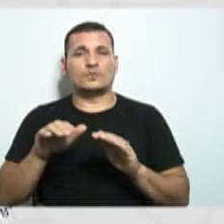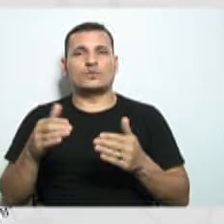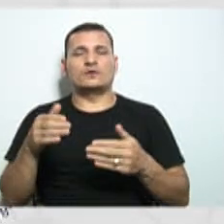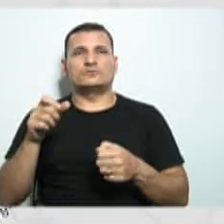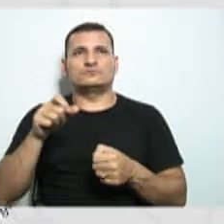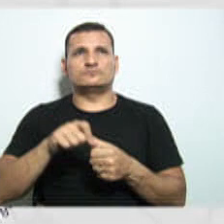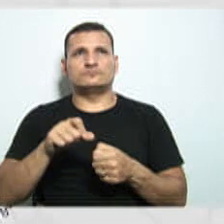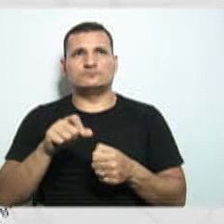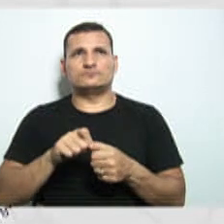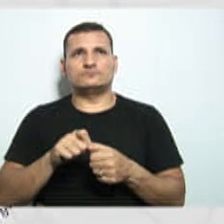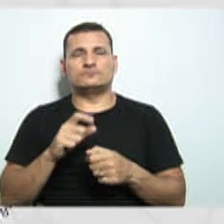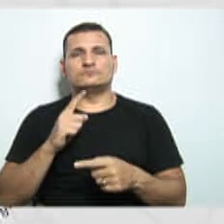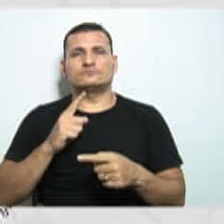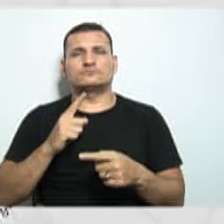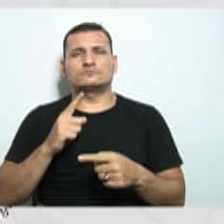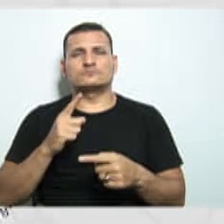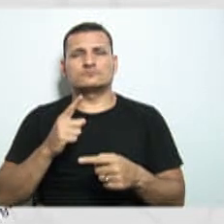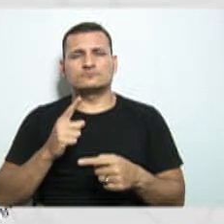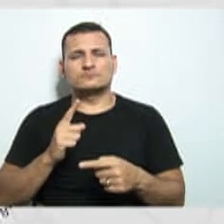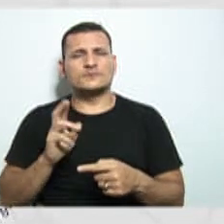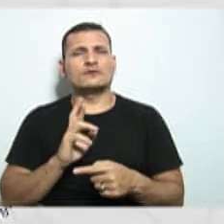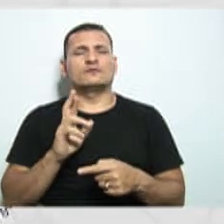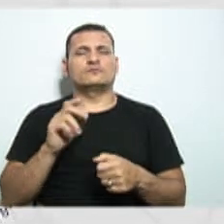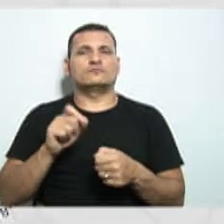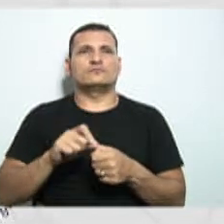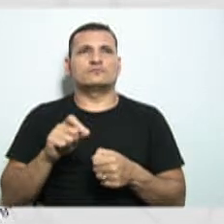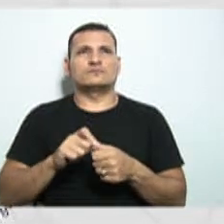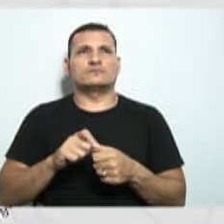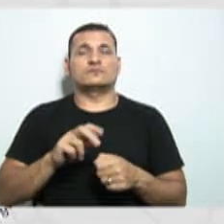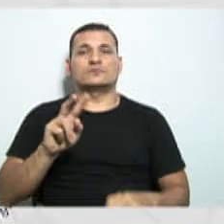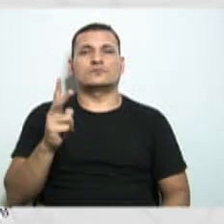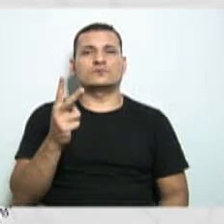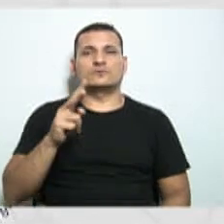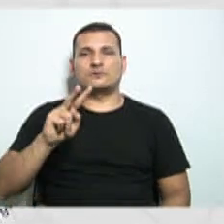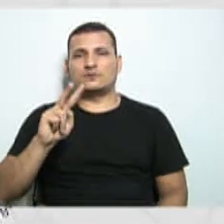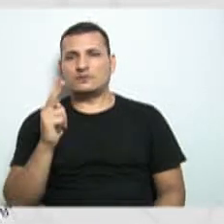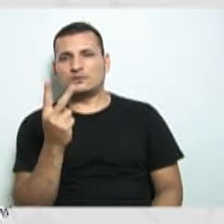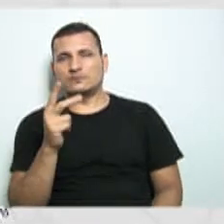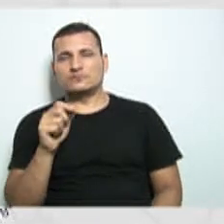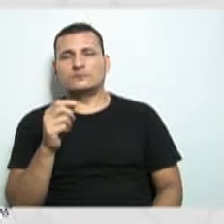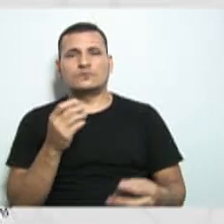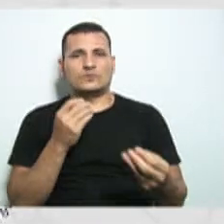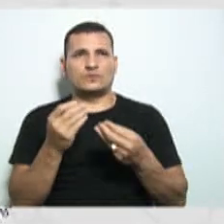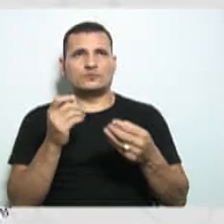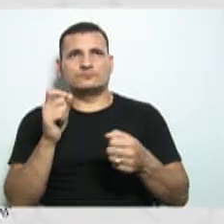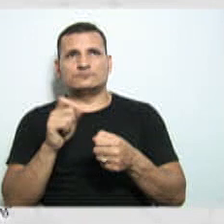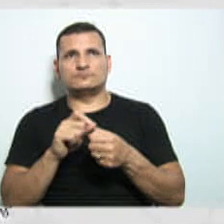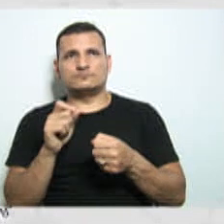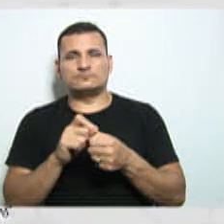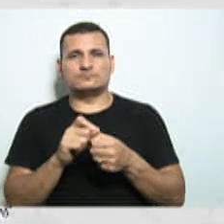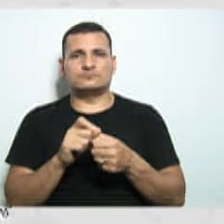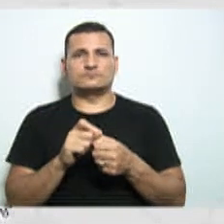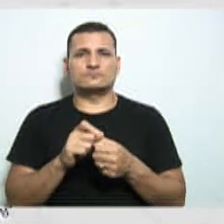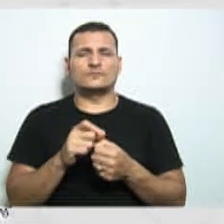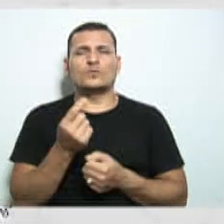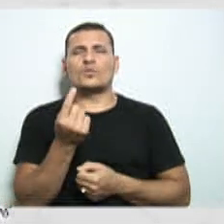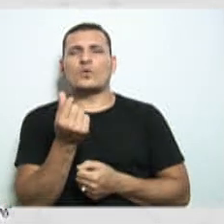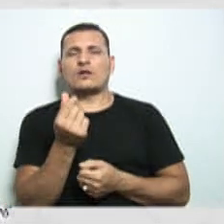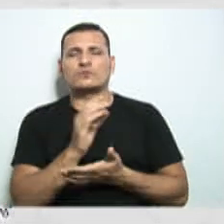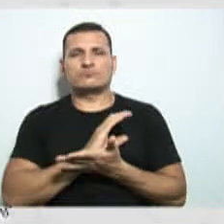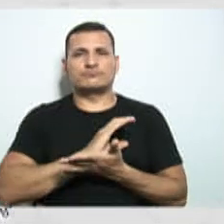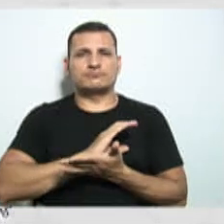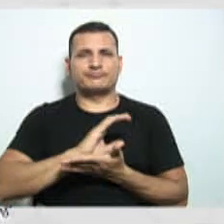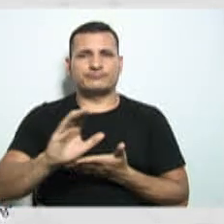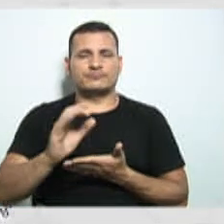será feito, por quem será feito, e os 2H seria o quê? Como será feito e quanto isso vai